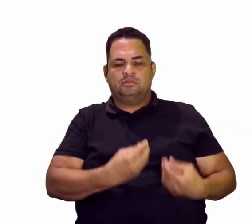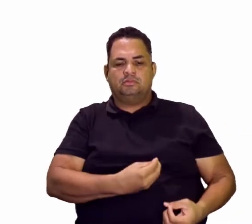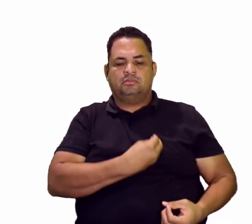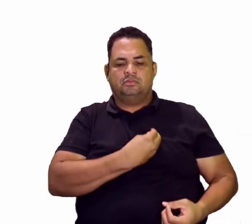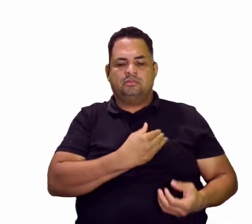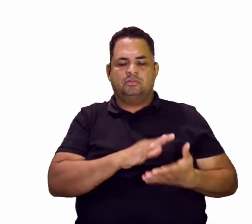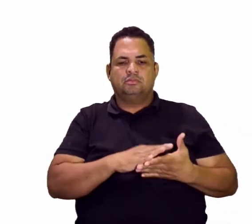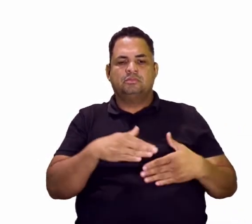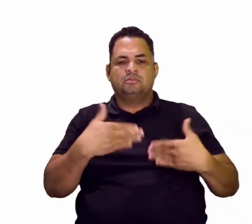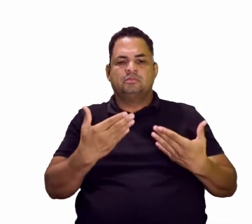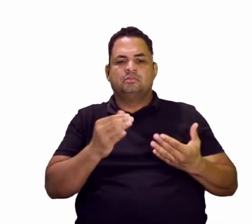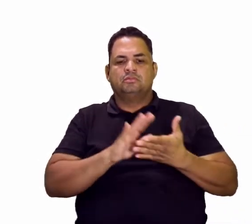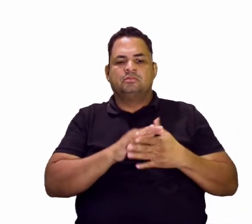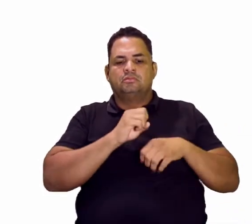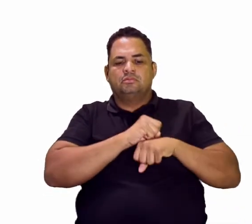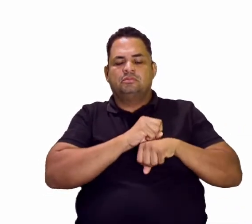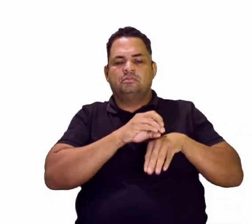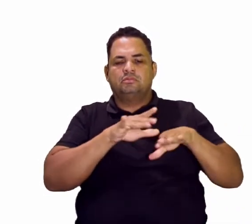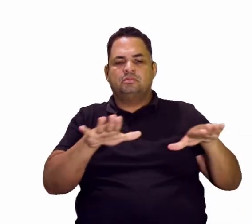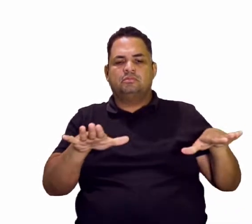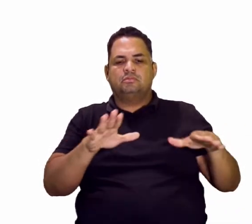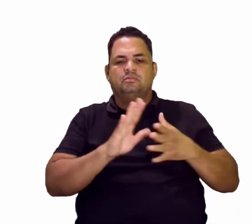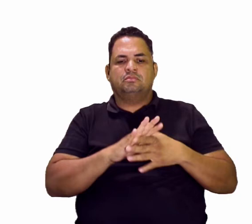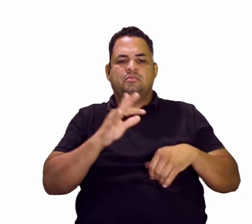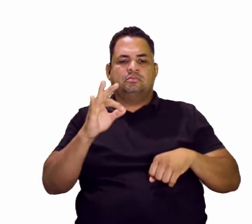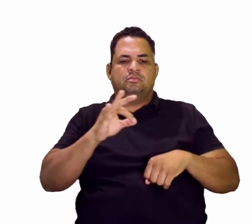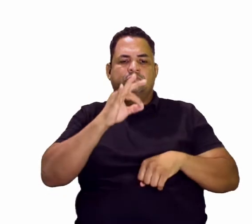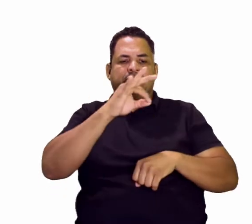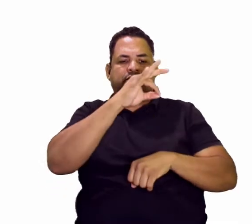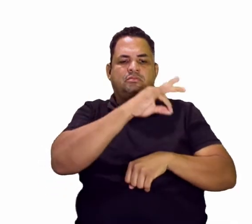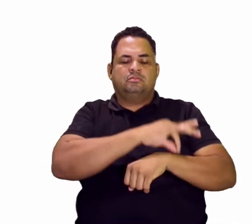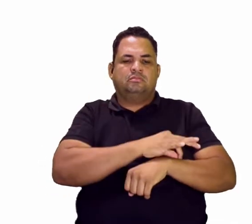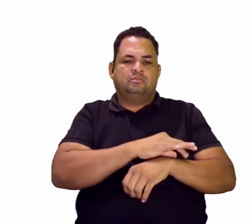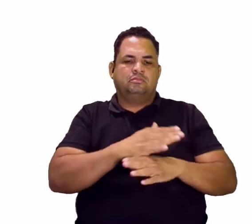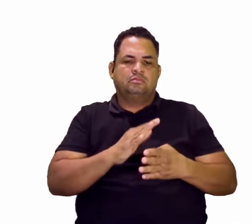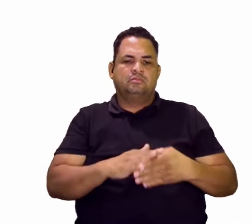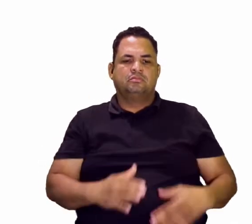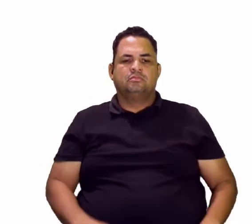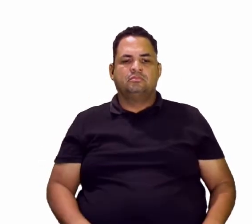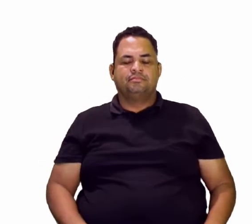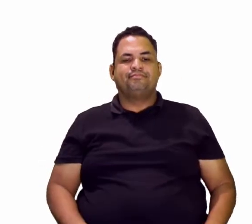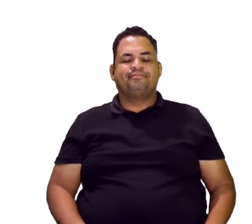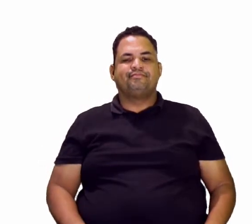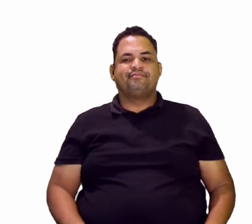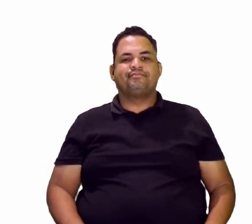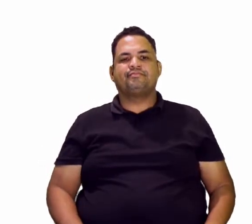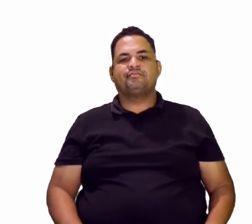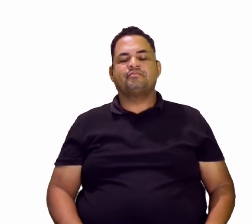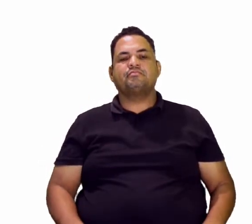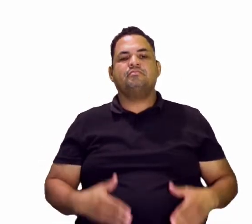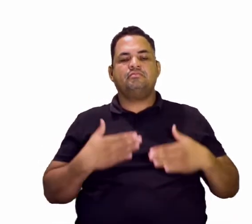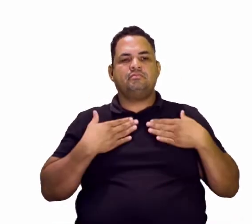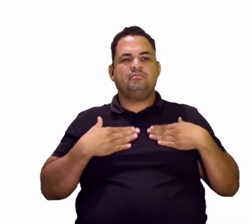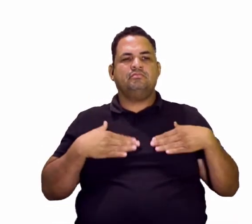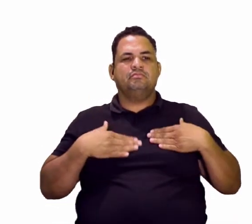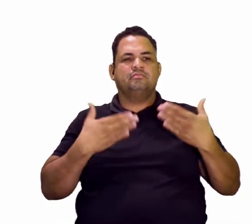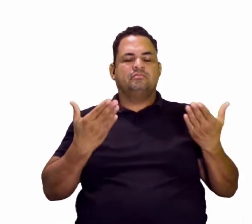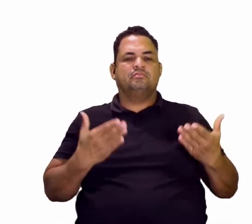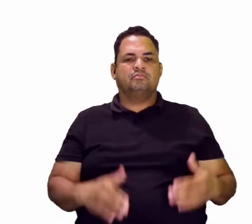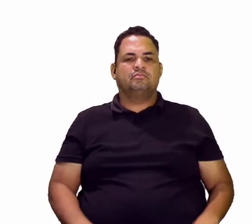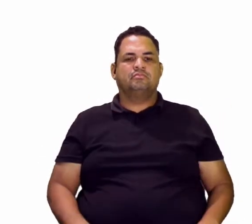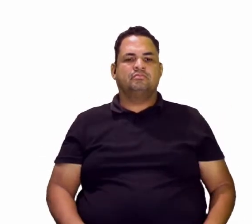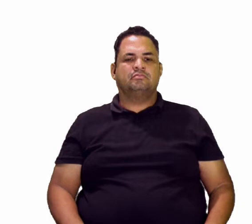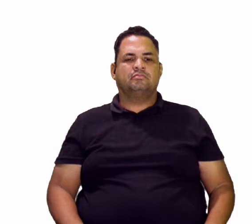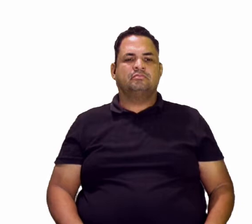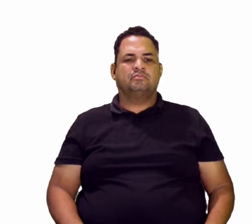através da presença de um transmissor, no caso de um mosquito, que são os arbovírus. Tudo bem, gente? Tudo tranquilo? Quer que